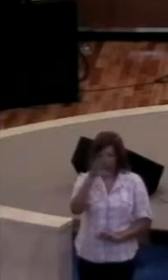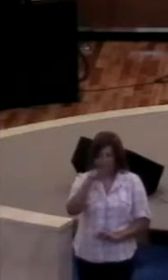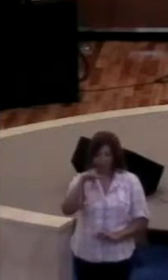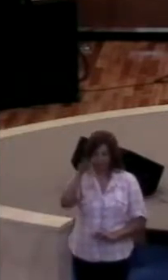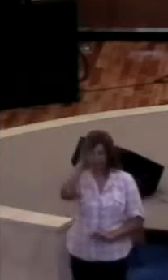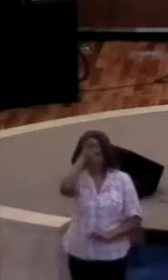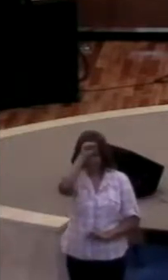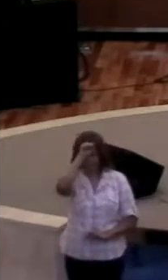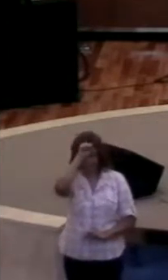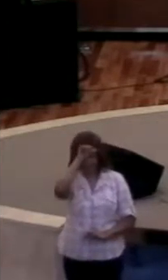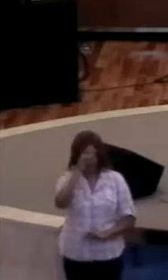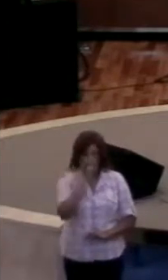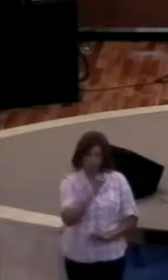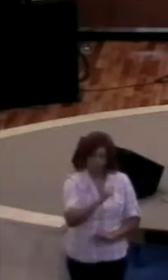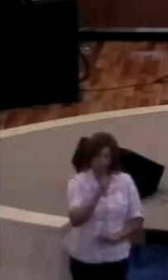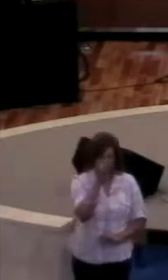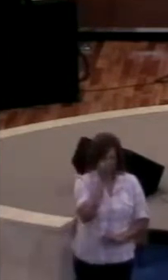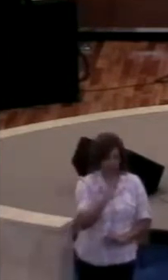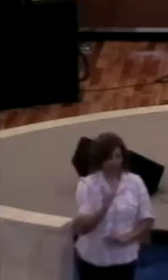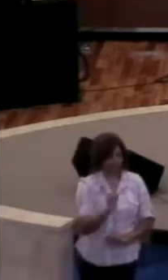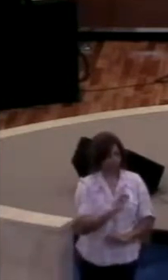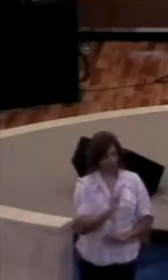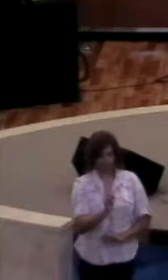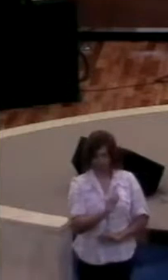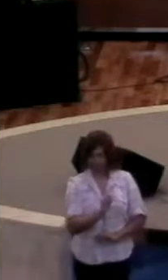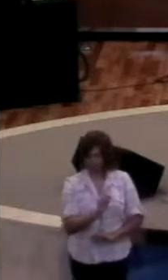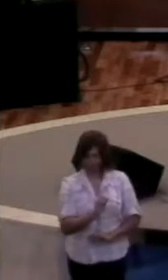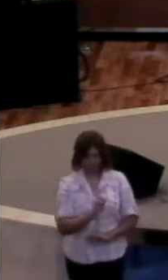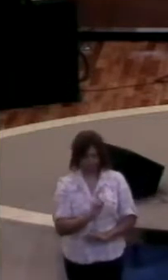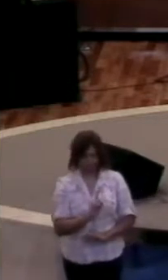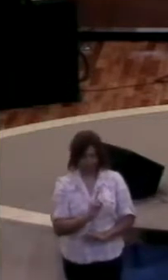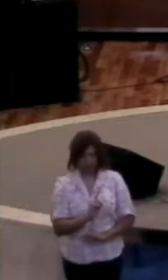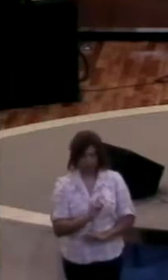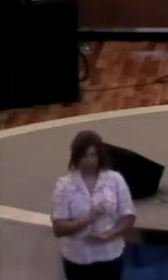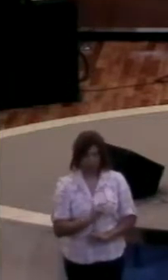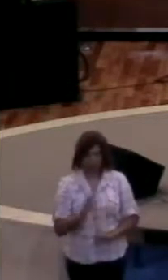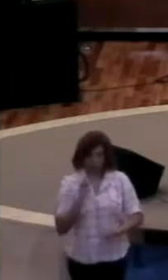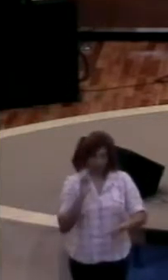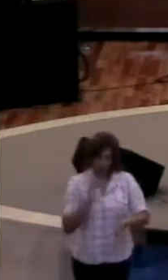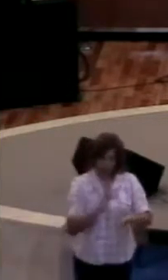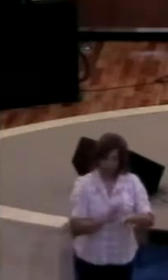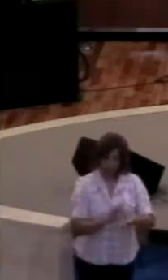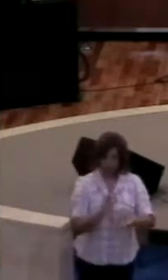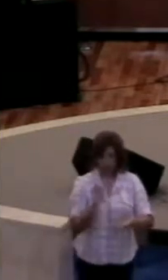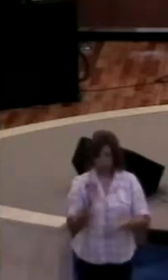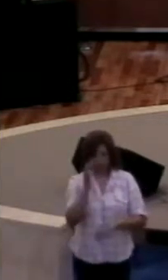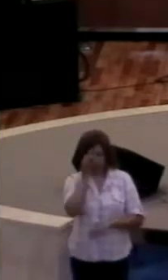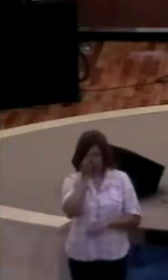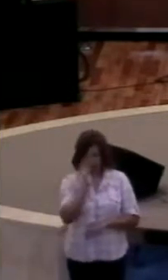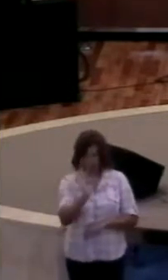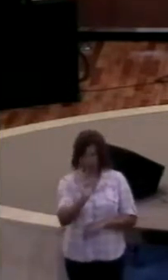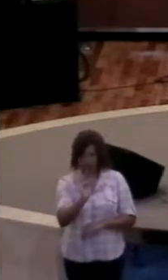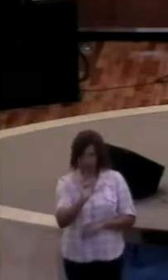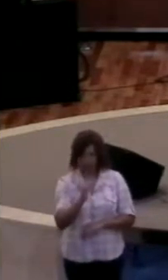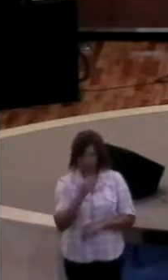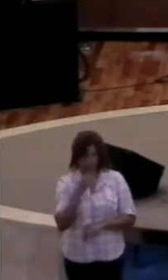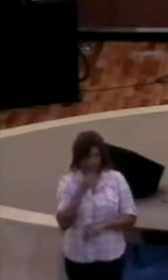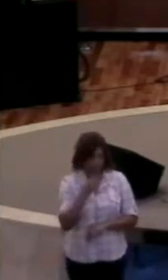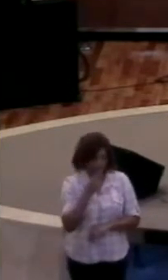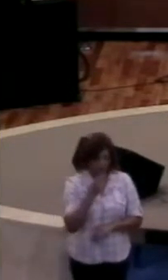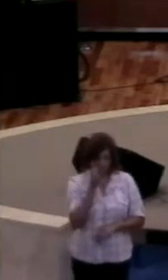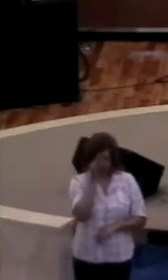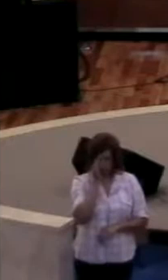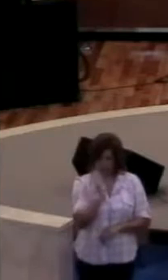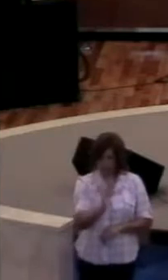que não foi o Fernando. E para eu não tocar no Fernando, para eu não falar do